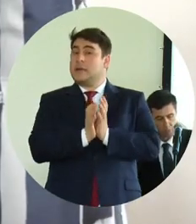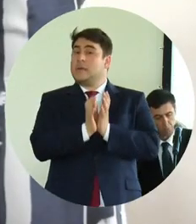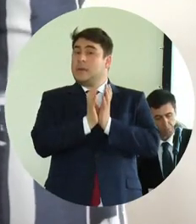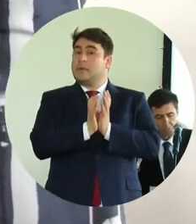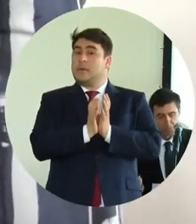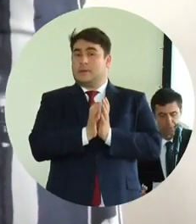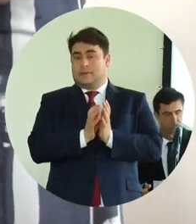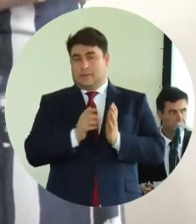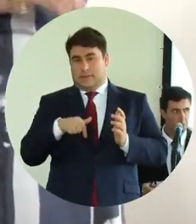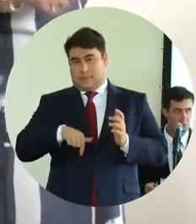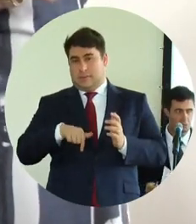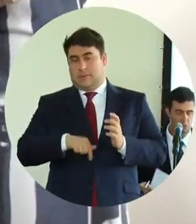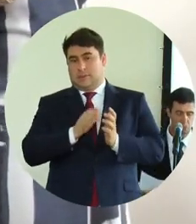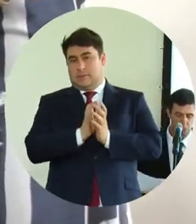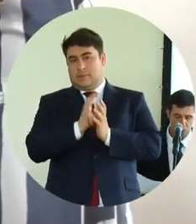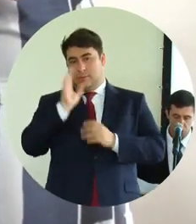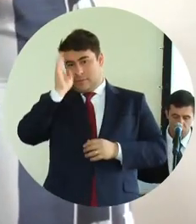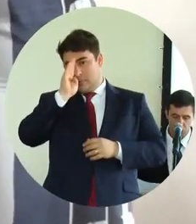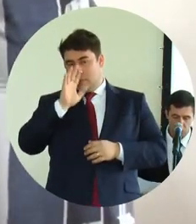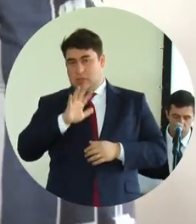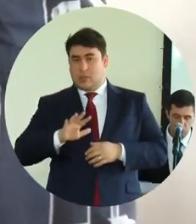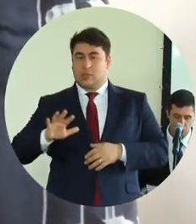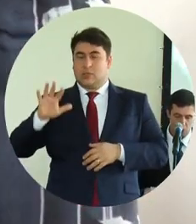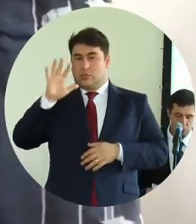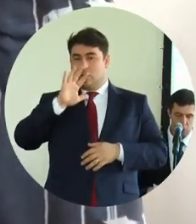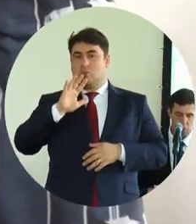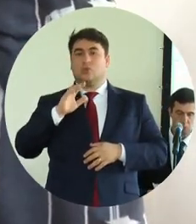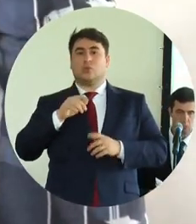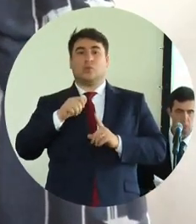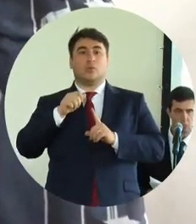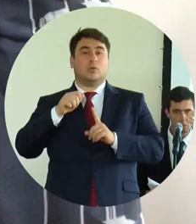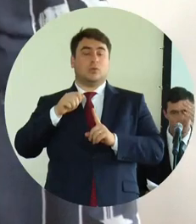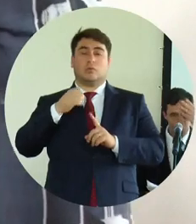premiação, essa premiação nacional,